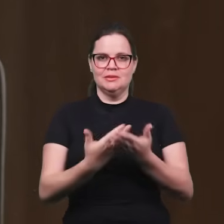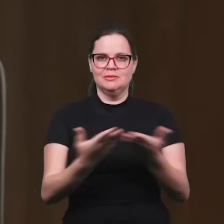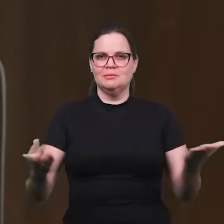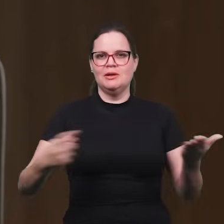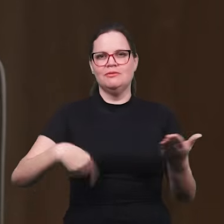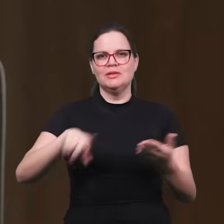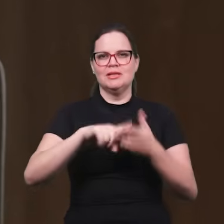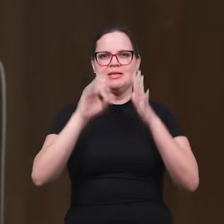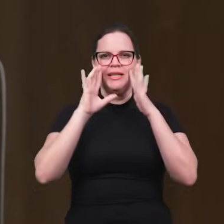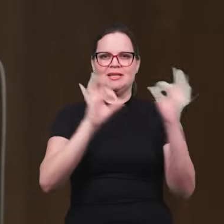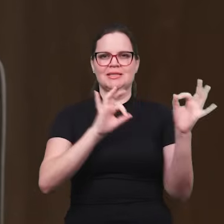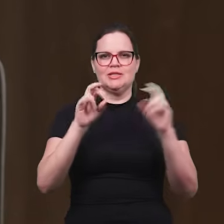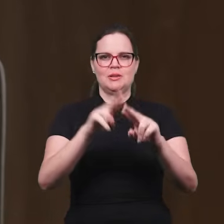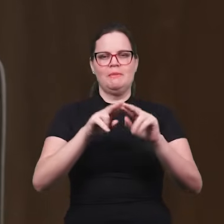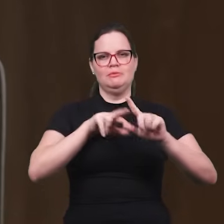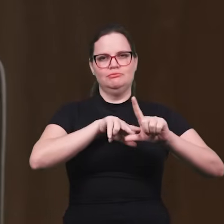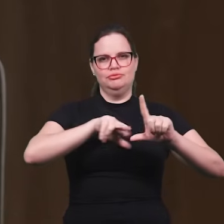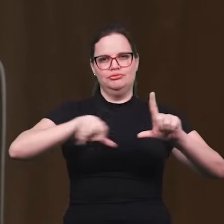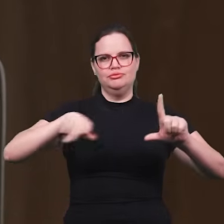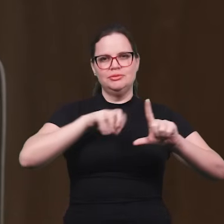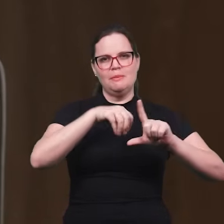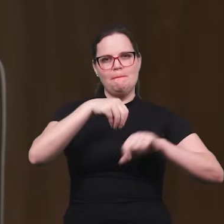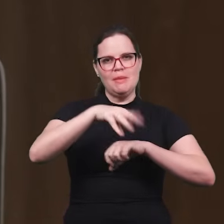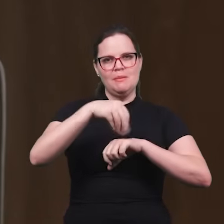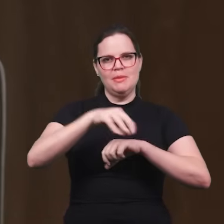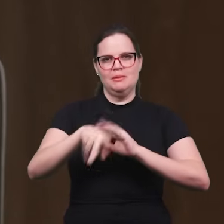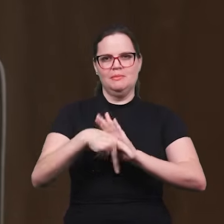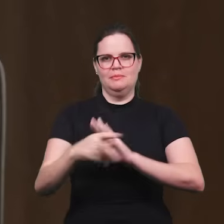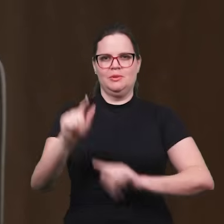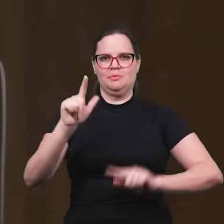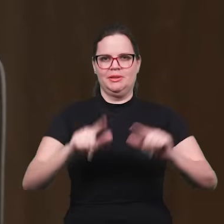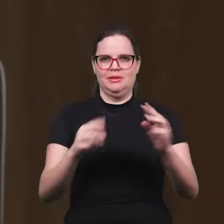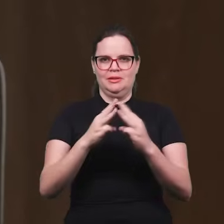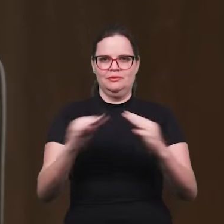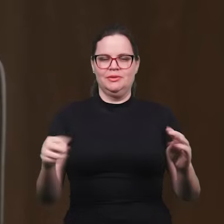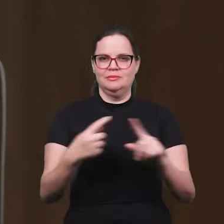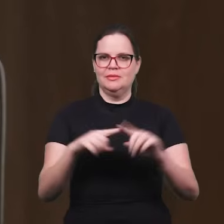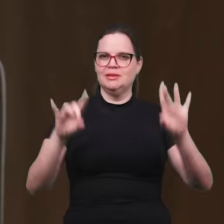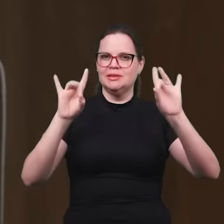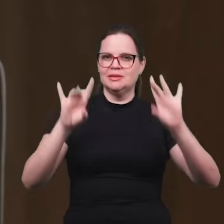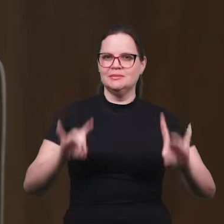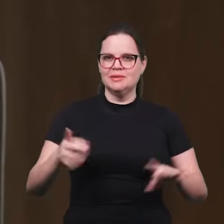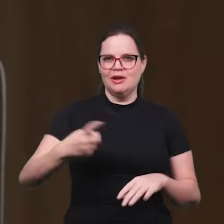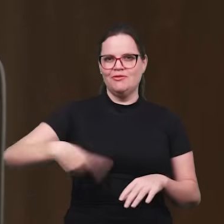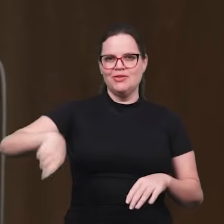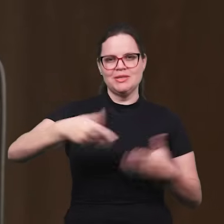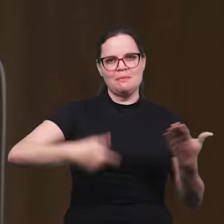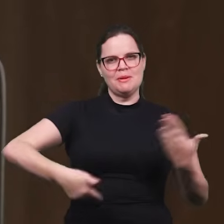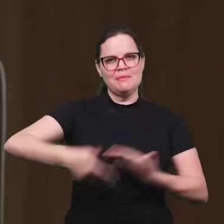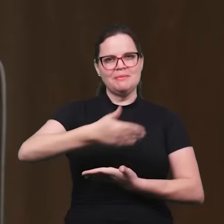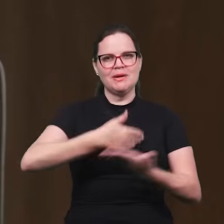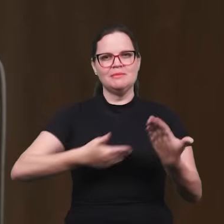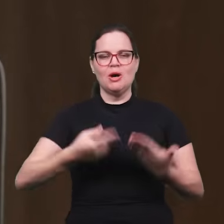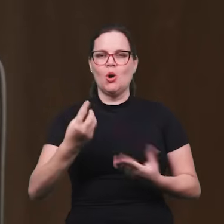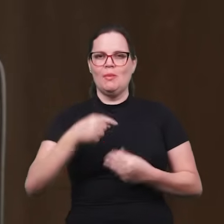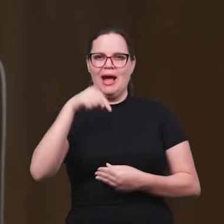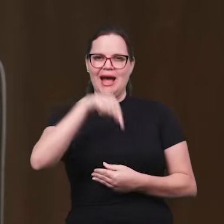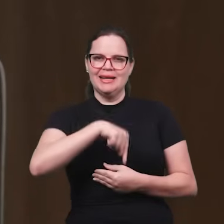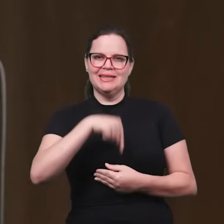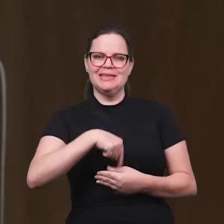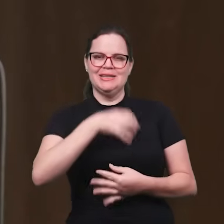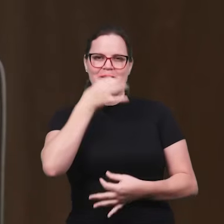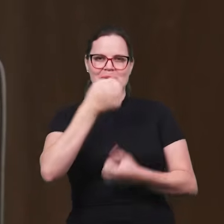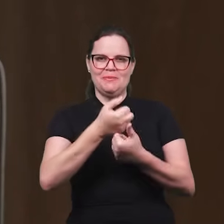nos assiste pelas multiplataformas da TV Manaim, e especialmente aqueles que interagem conosco